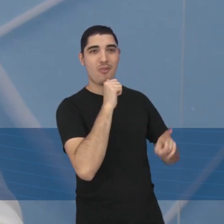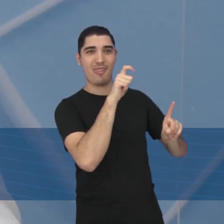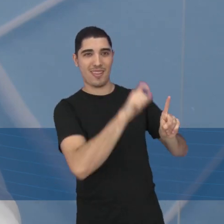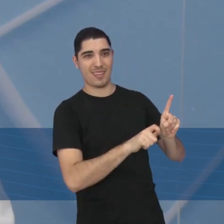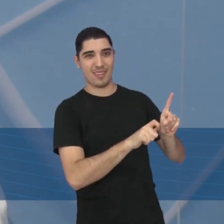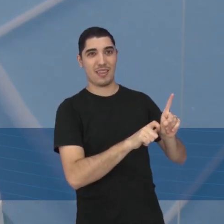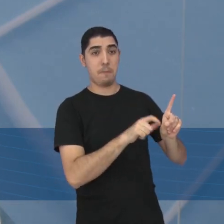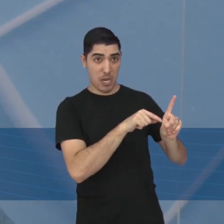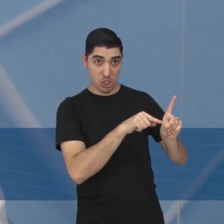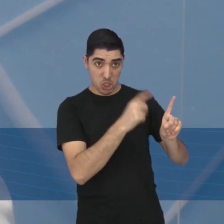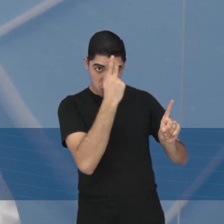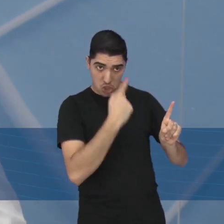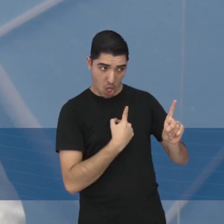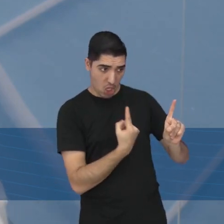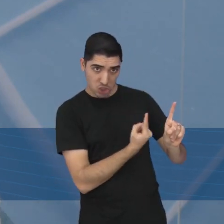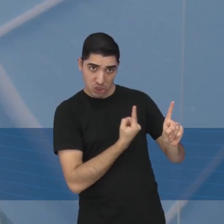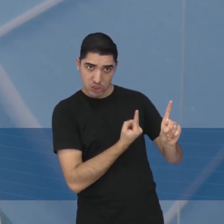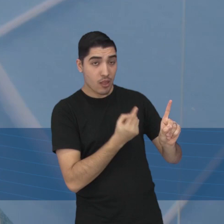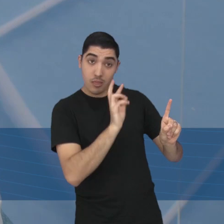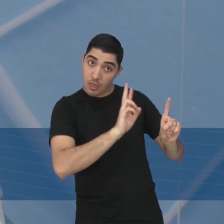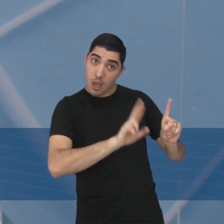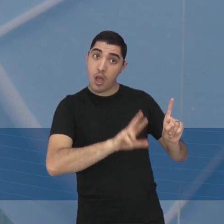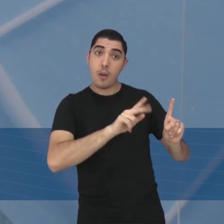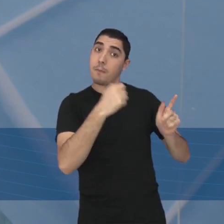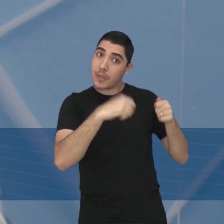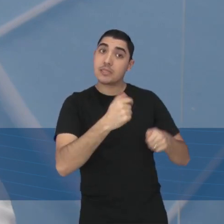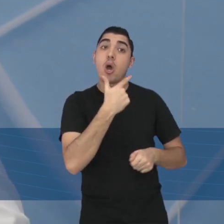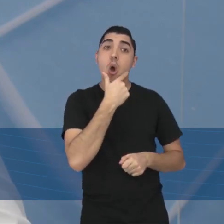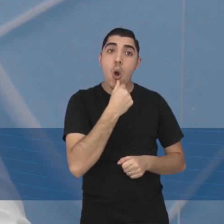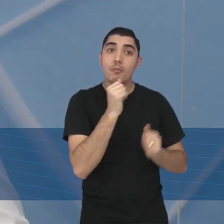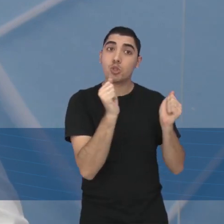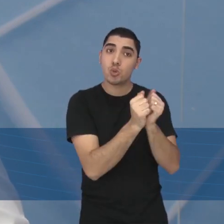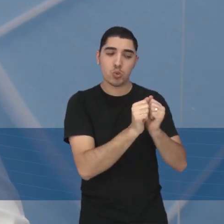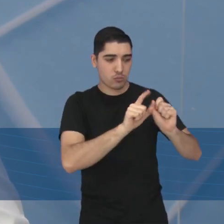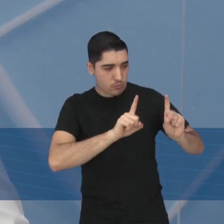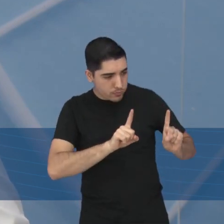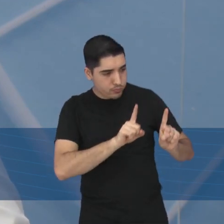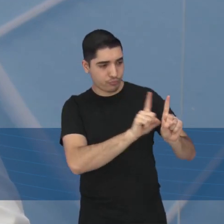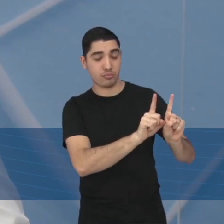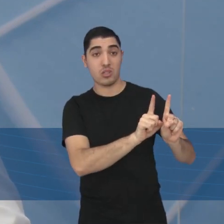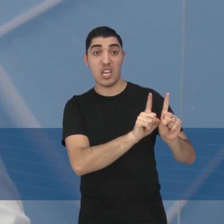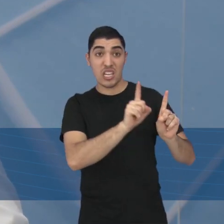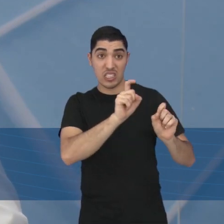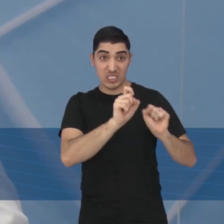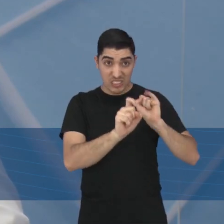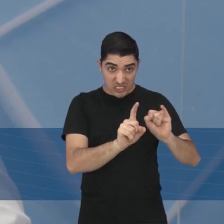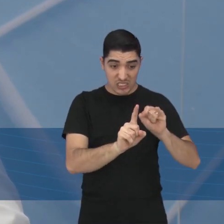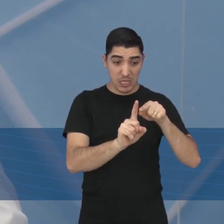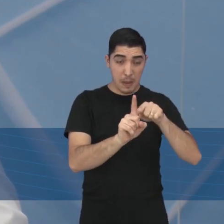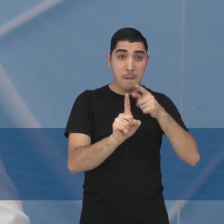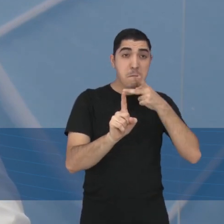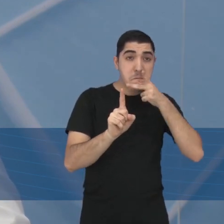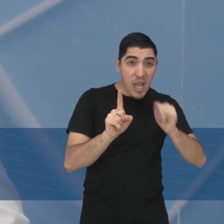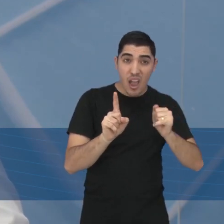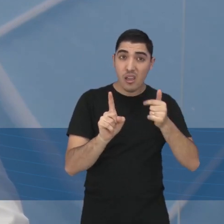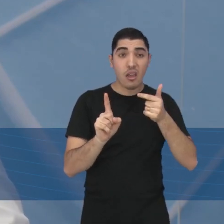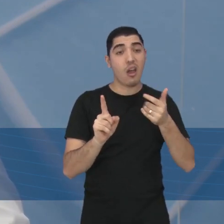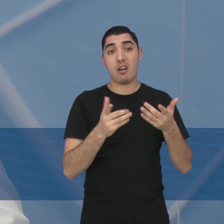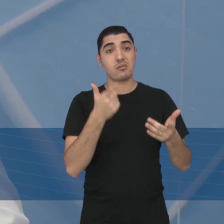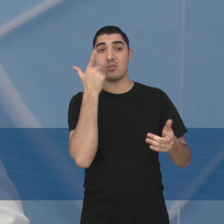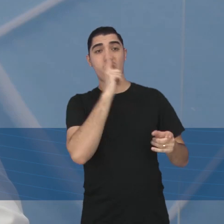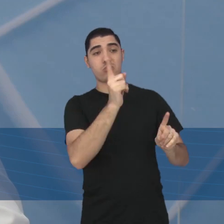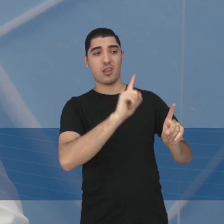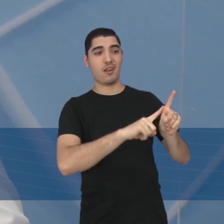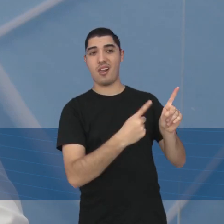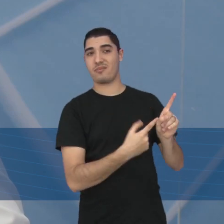sozinha. Para ela gestar tem que ter um homem de sexo masculino para poder existir esse filho. Porque sem o pai, sem um homem não existe, né, um